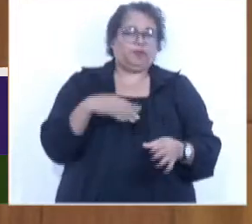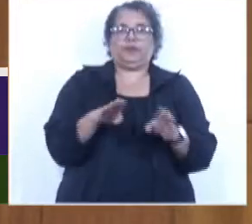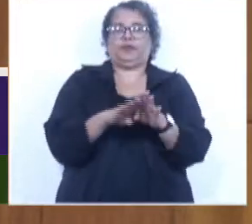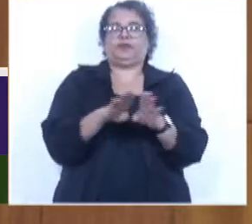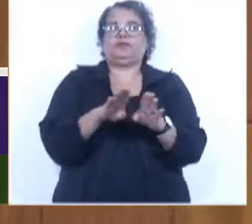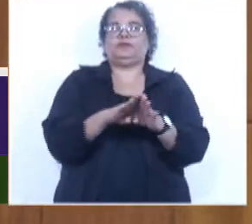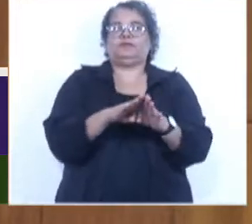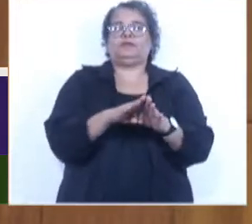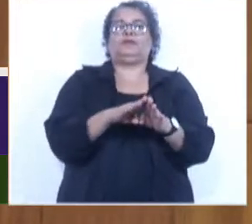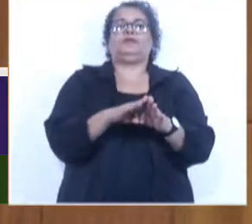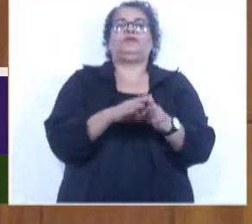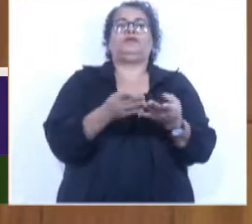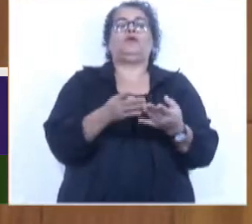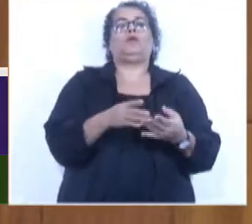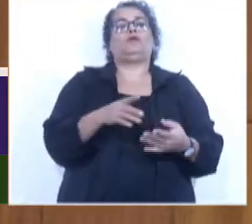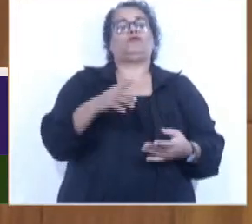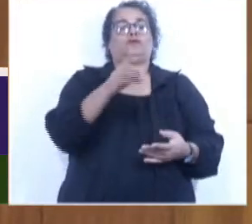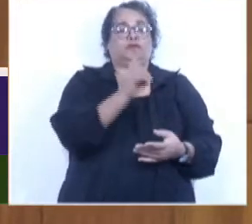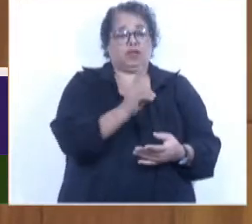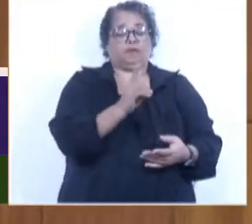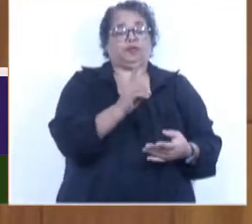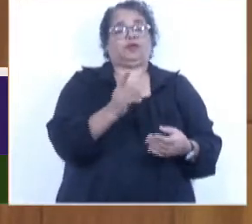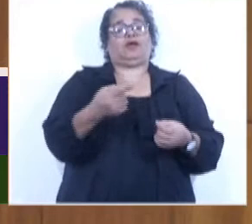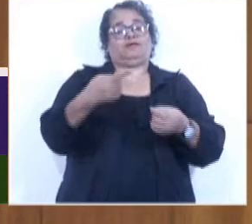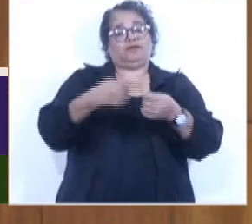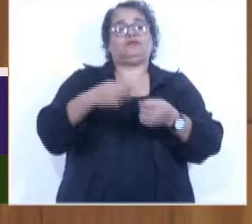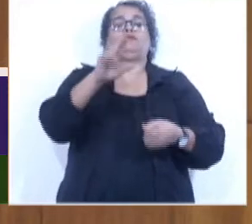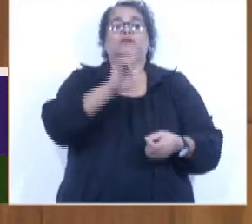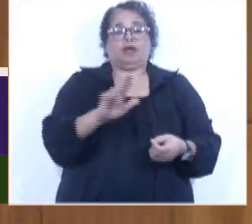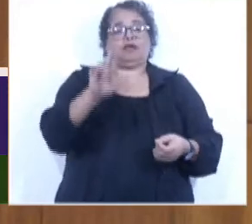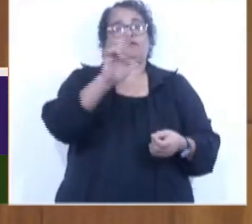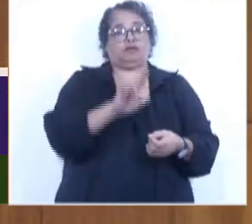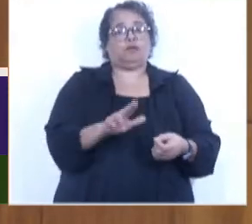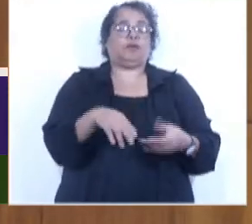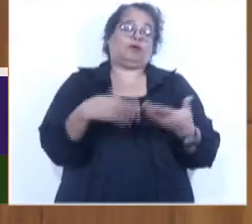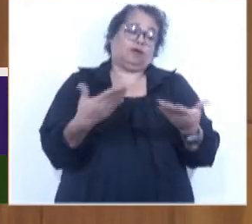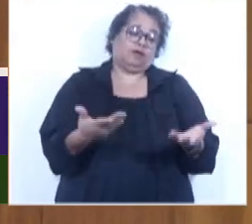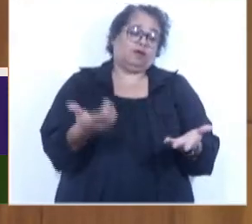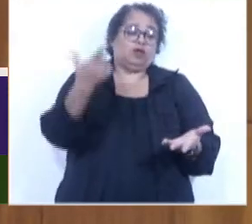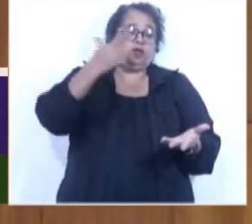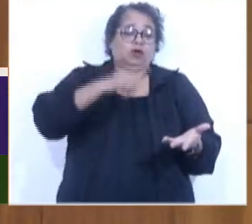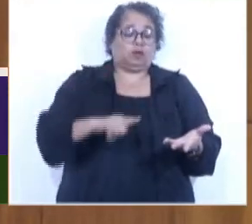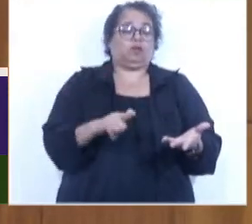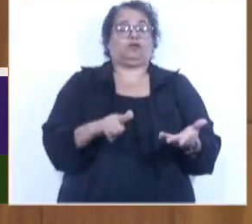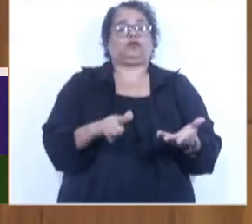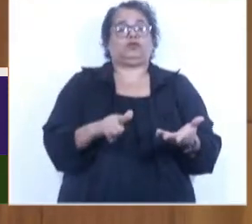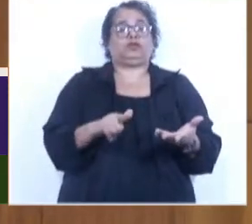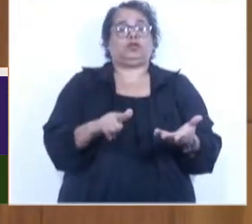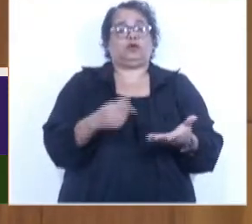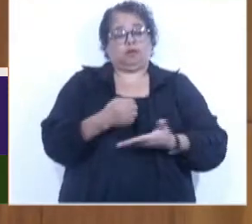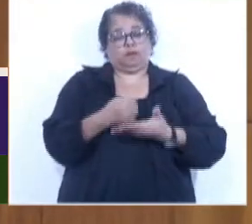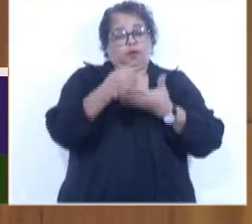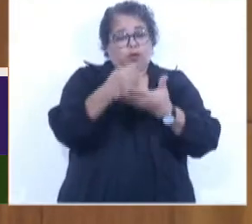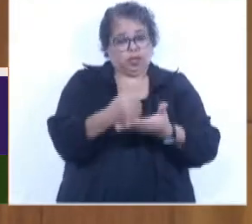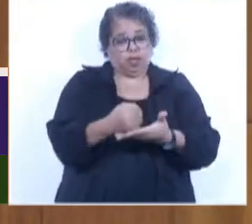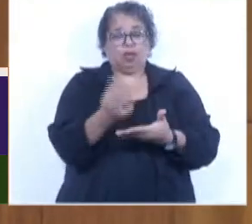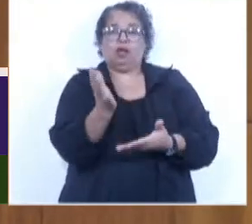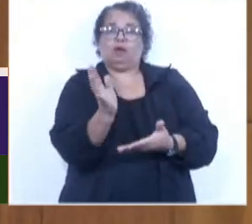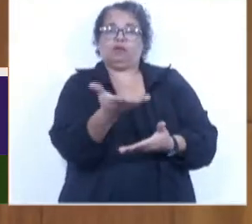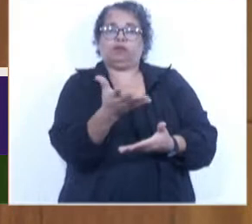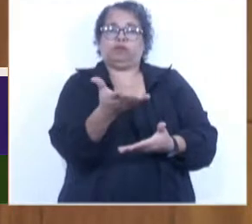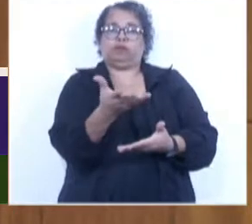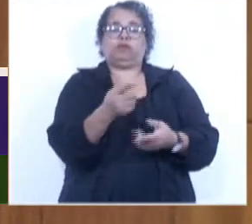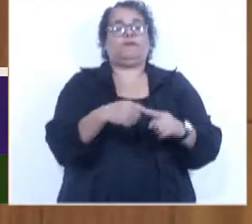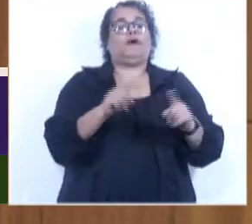deputados aqui da nossa cidade de Uberlândia para que eles possam na medida do possível intervir agilizar e dá mais